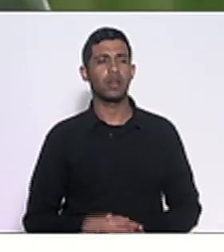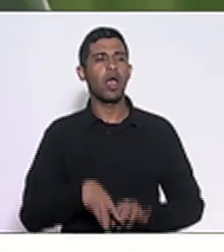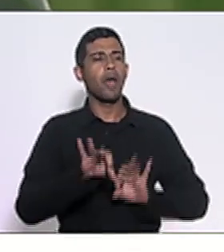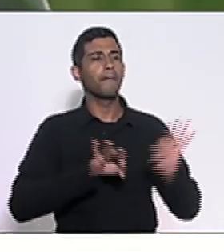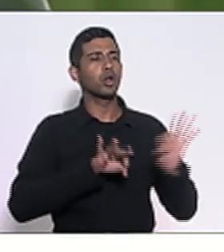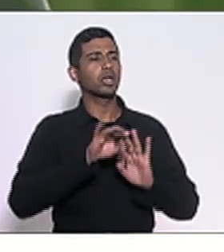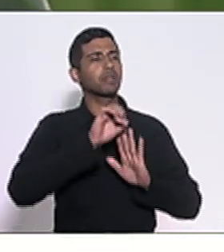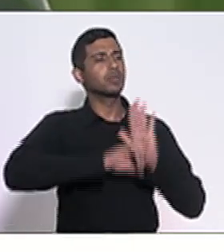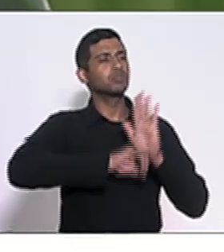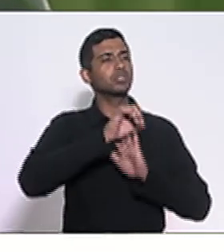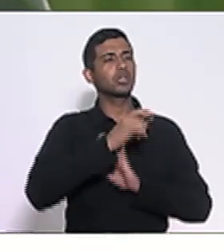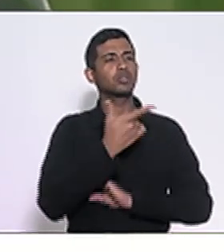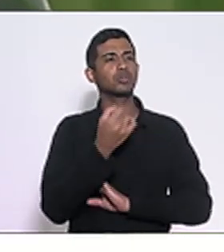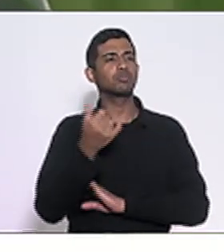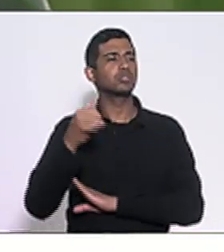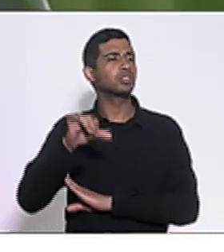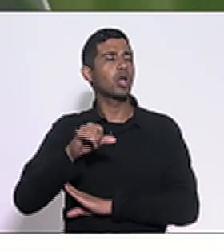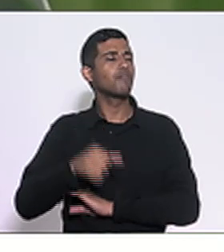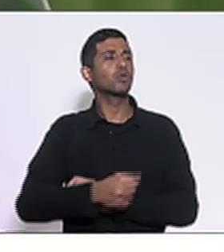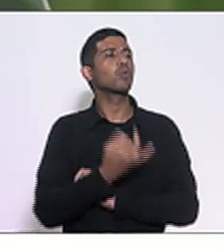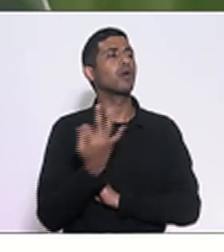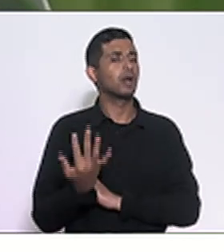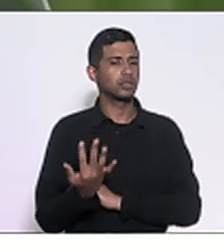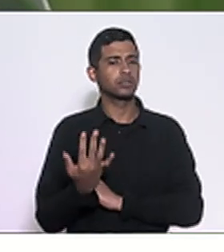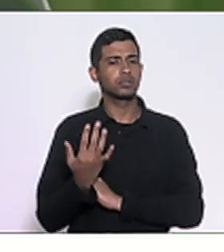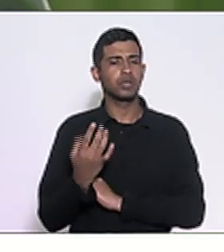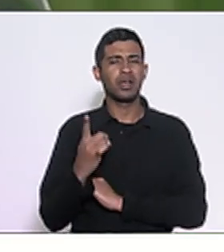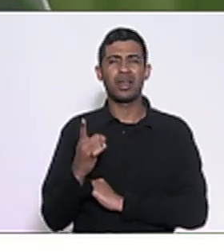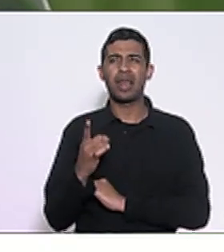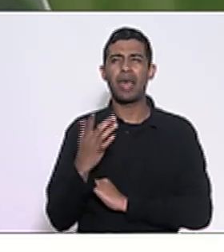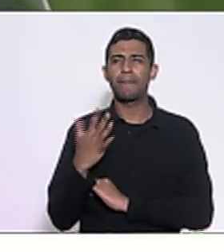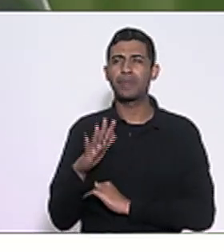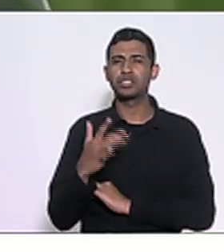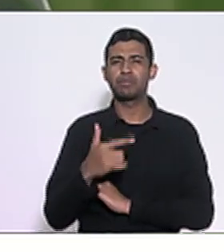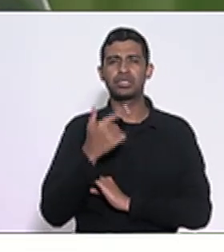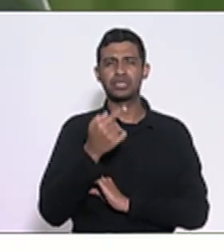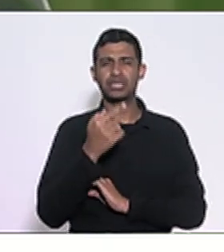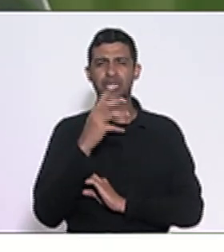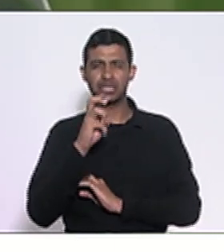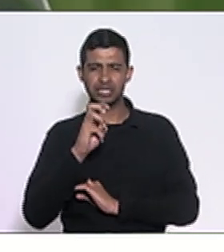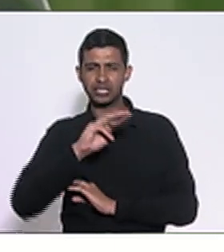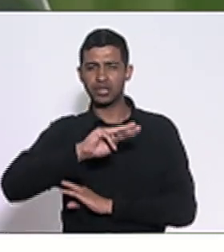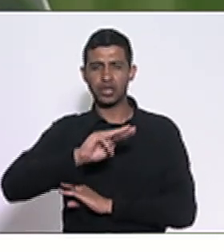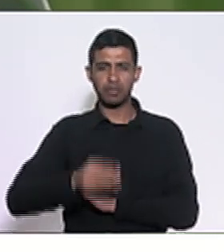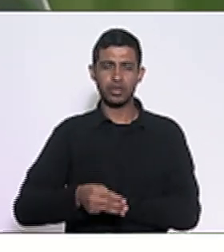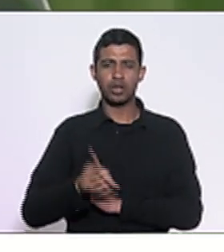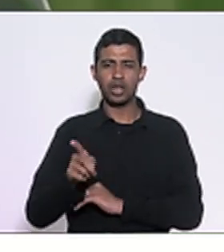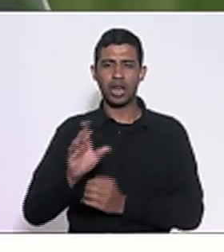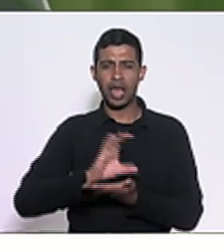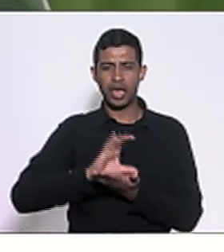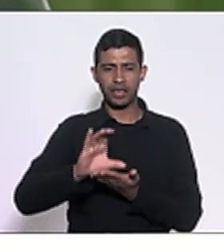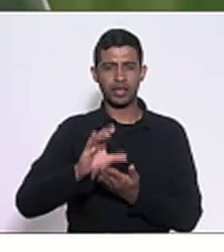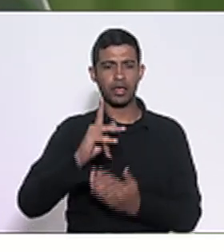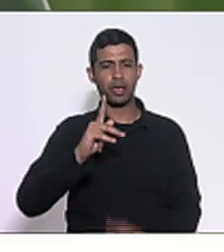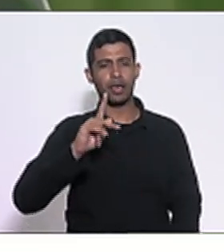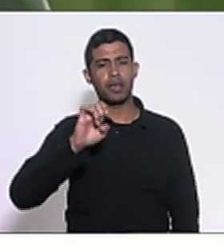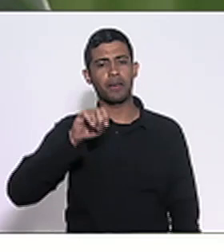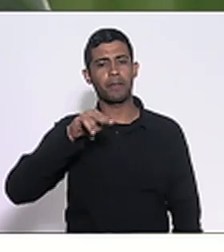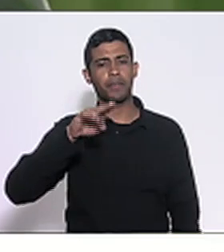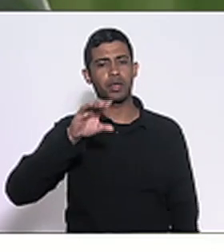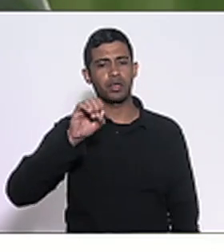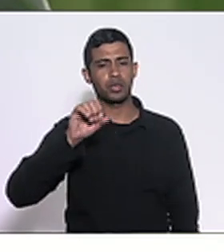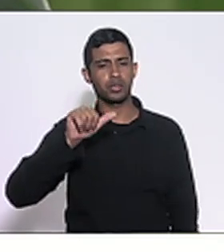para o ano 2019 qual foi? Nós tínhamos cerca de 75 milhões previsto na PELOA e foi